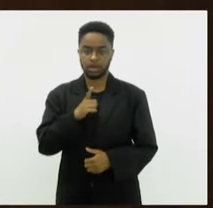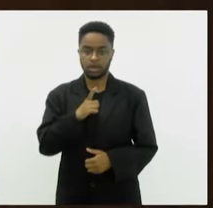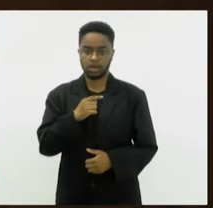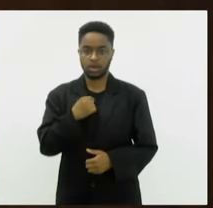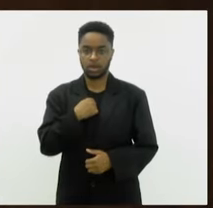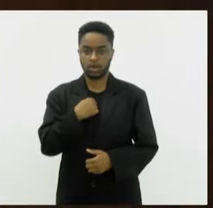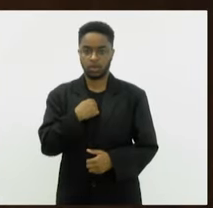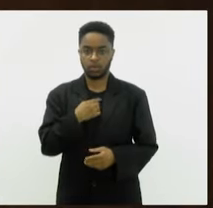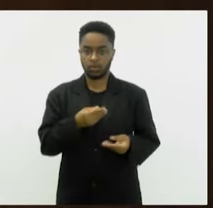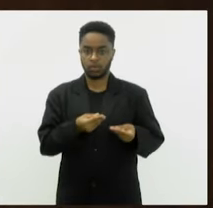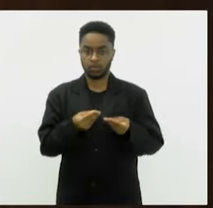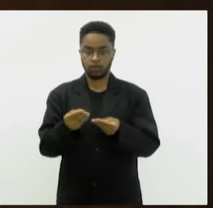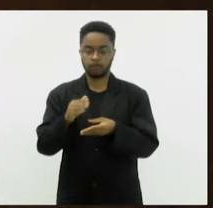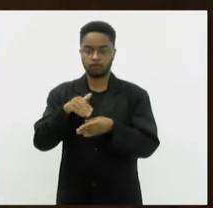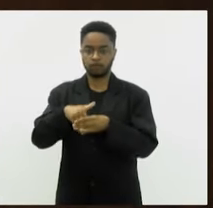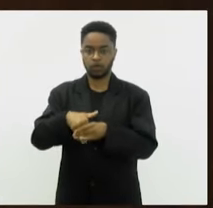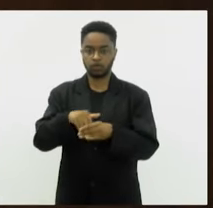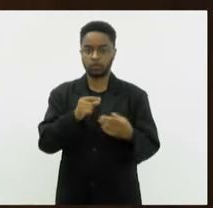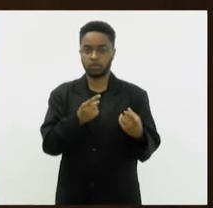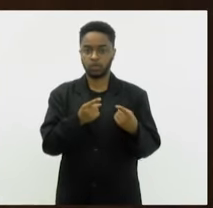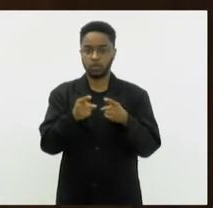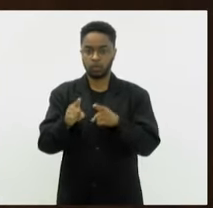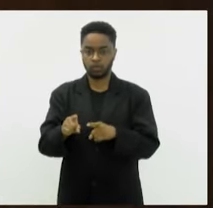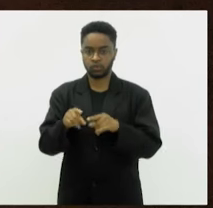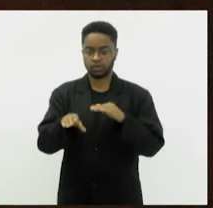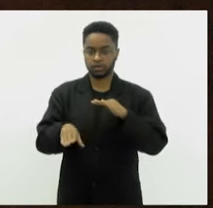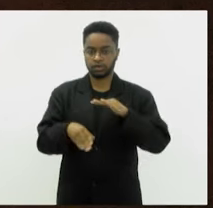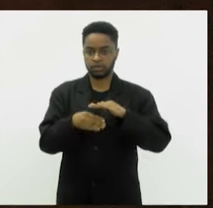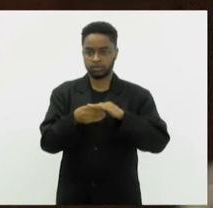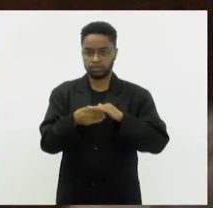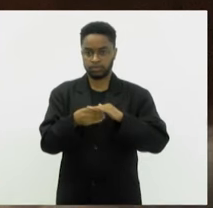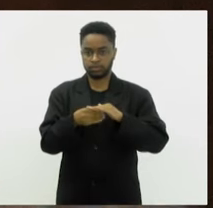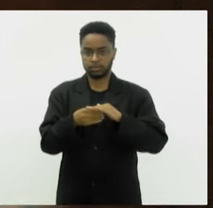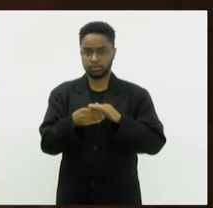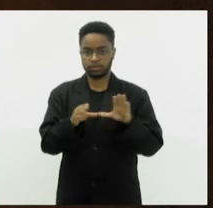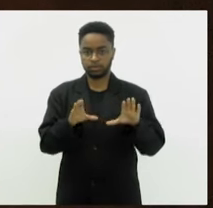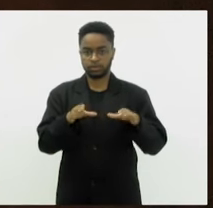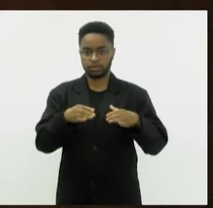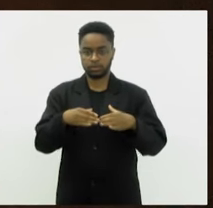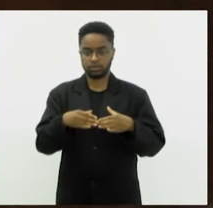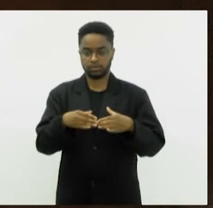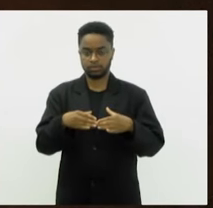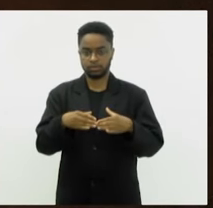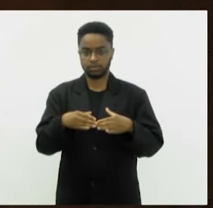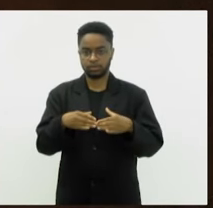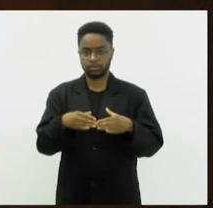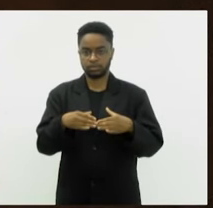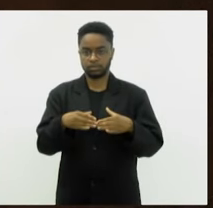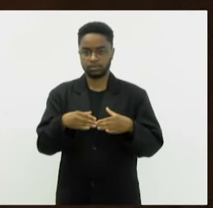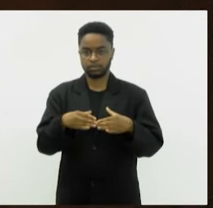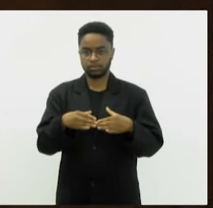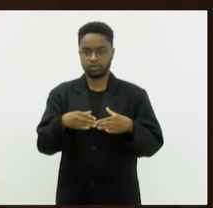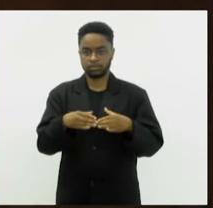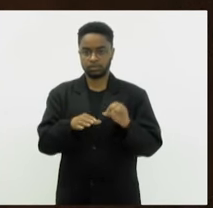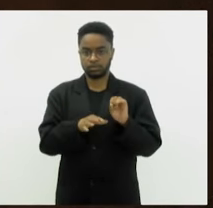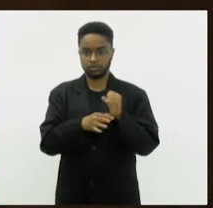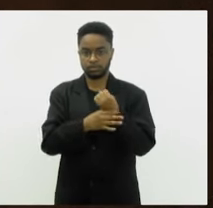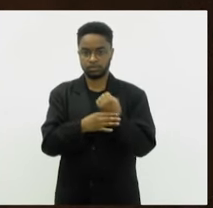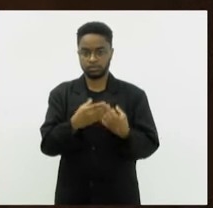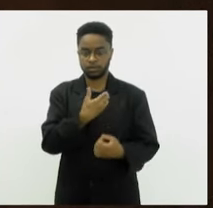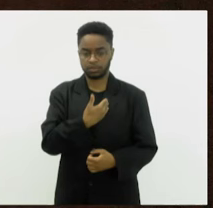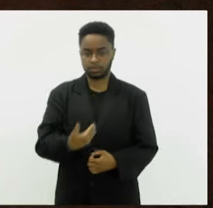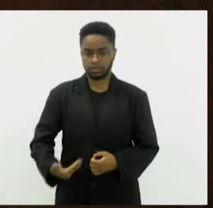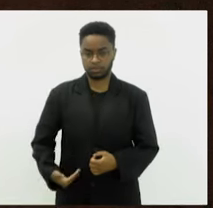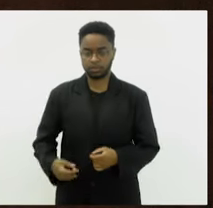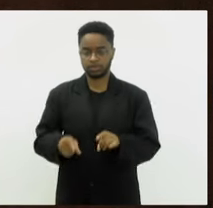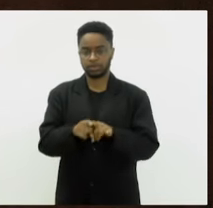estou encaminhando o voto contrário à emenda da Comissão de Segurança Pública